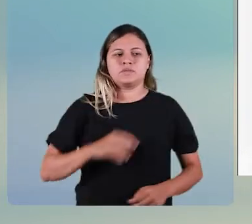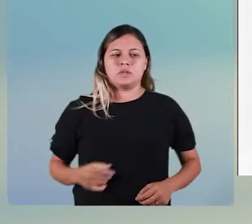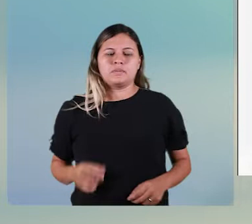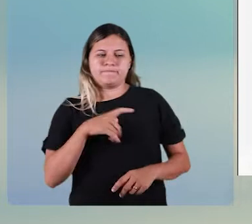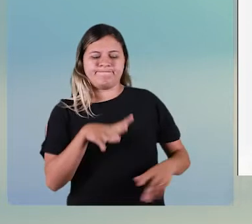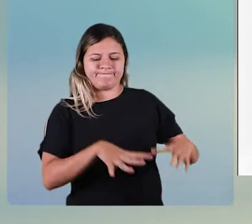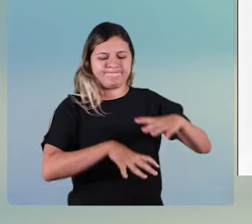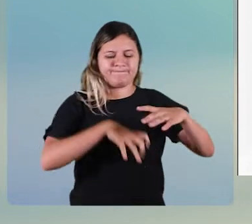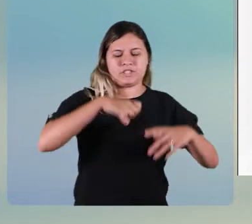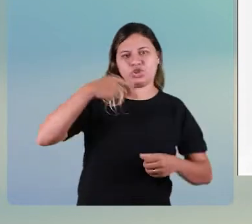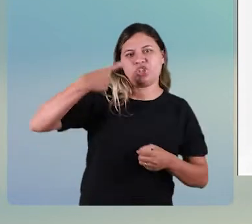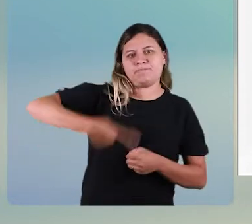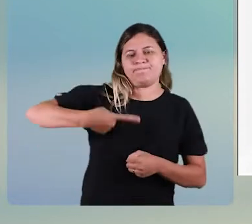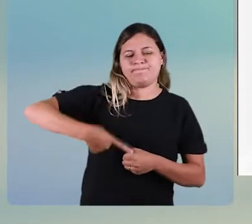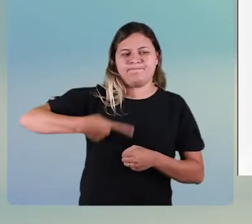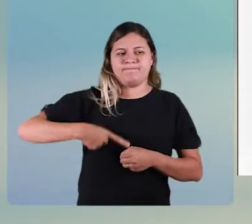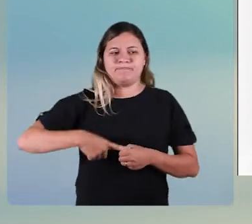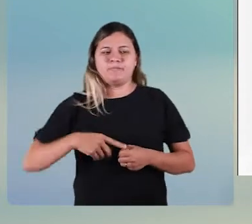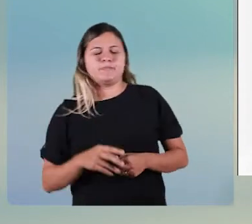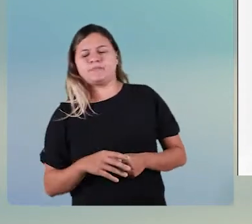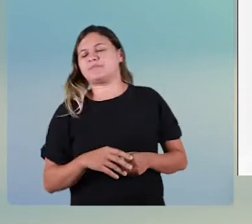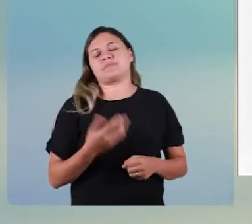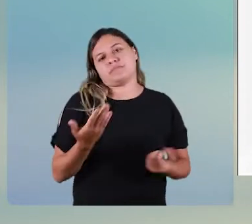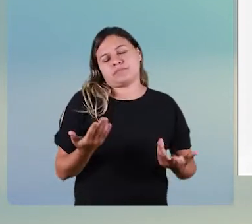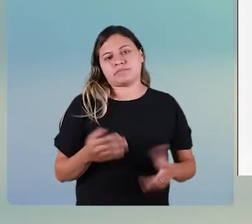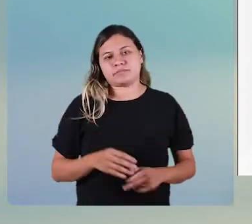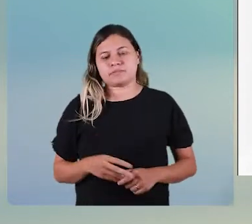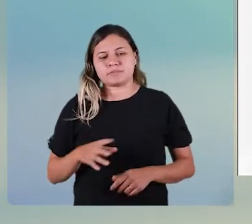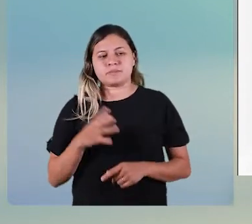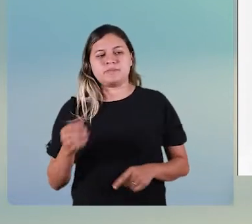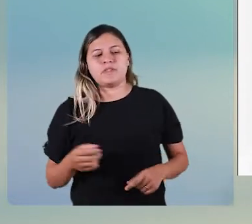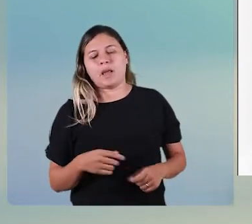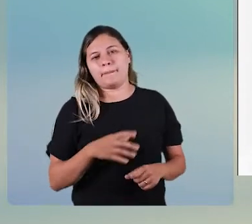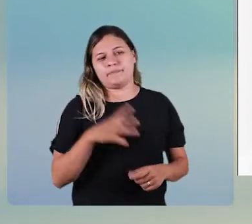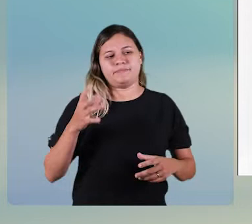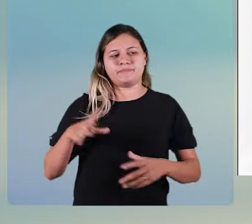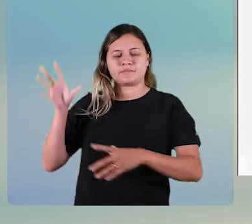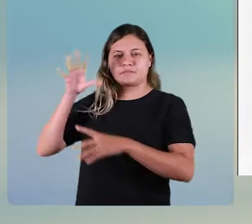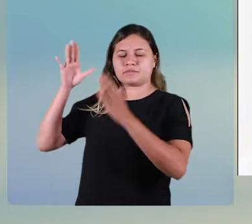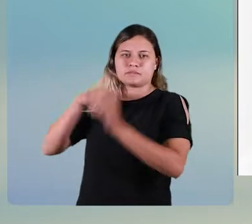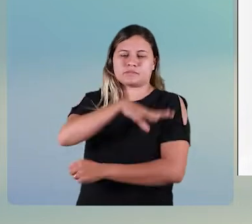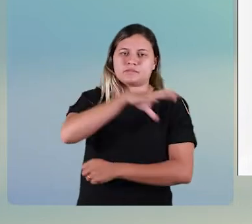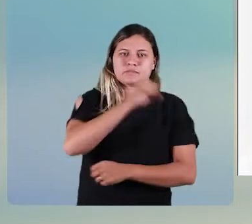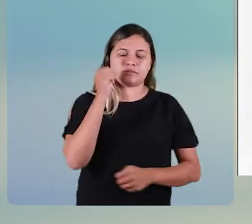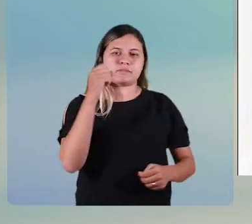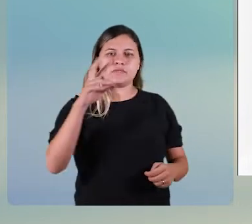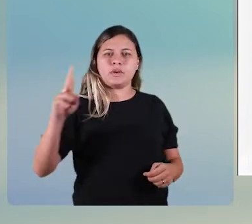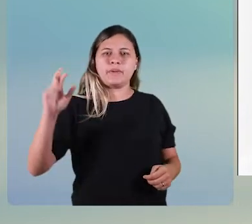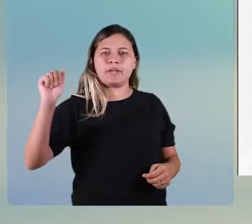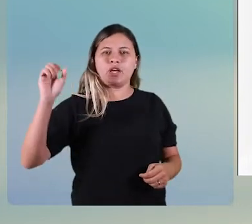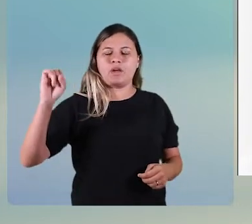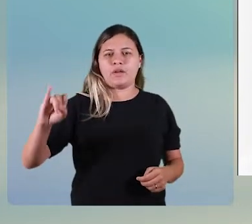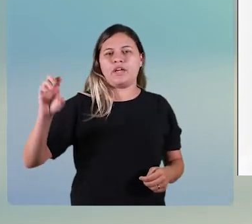onde é extraído o petróleo, tá? E aí, então, pessoal, basicamente, se a gente fosse pegar um raio-x, né, do que